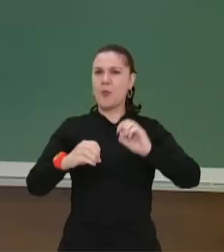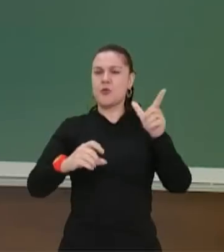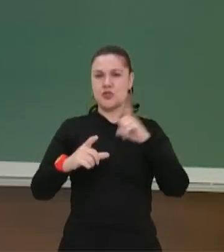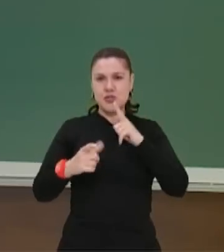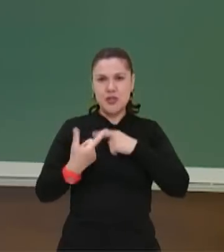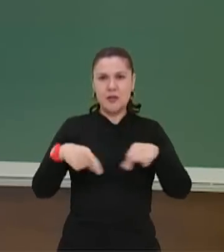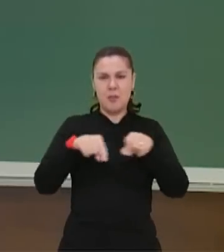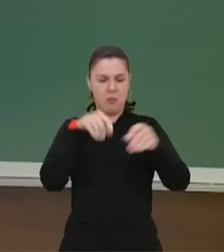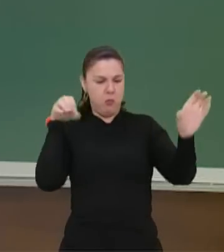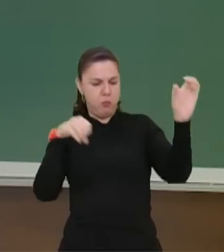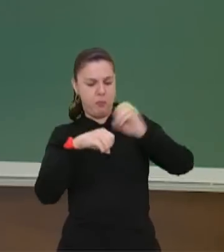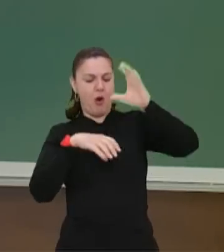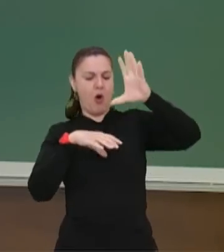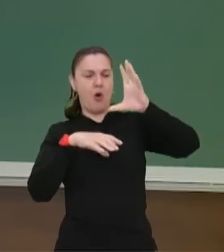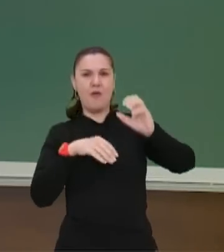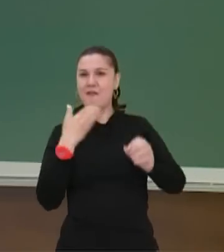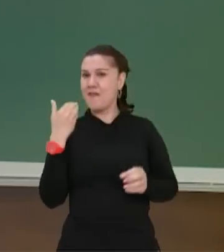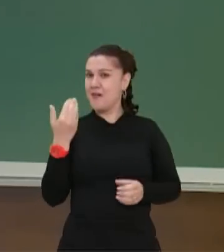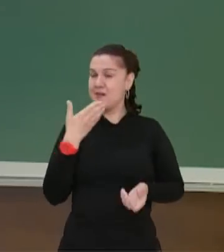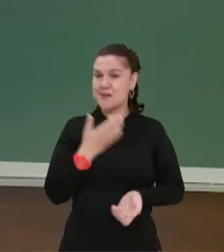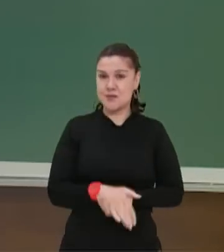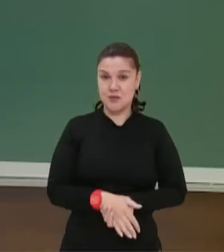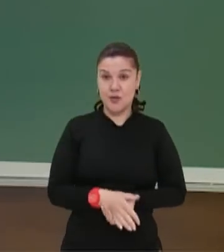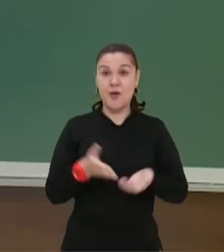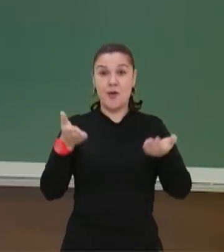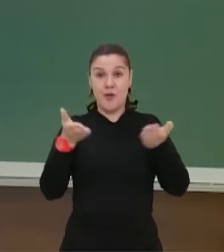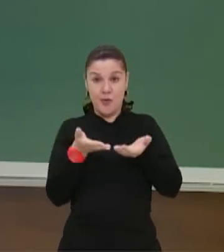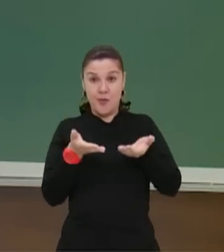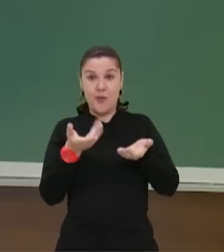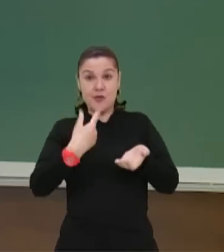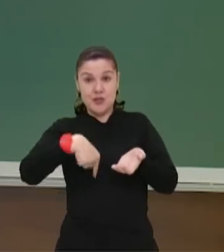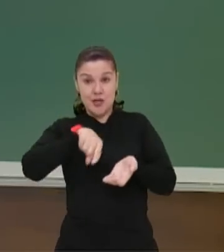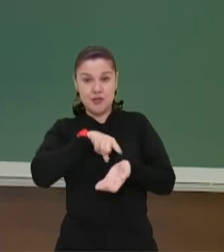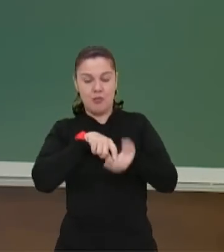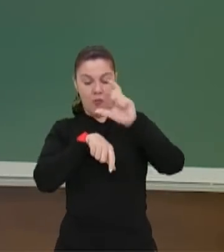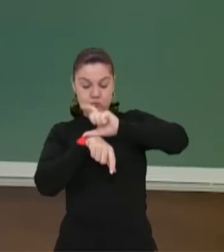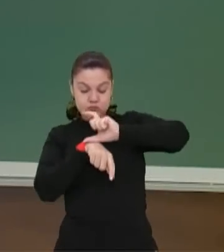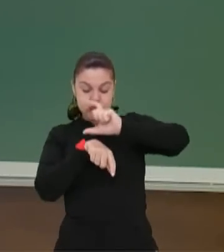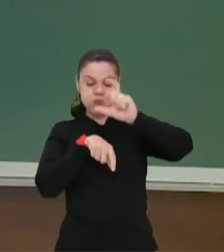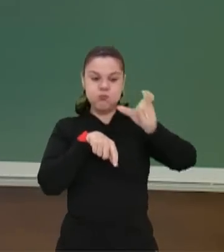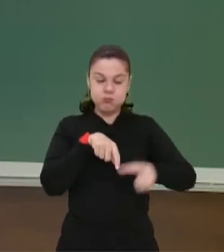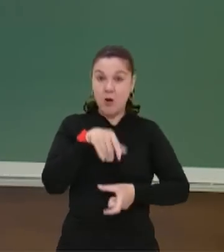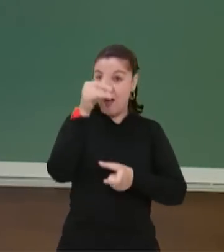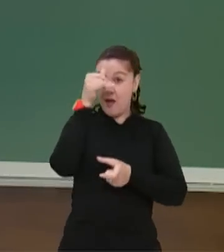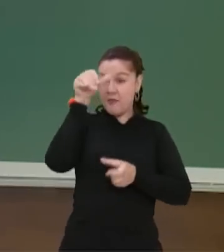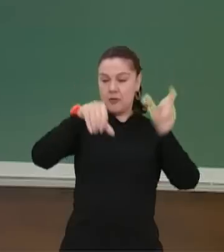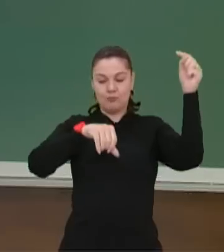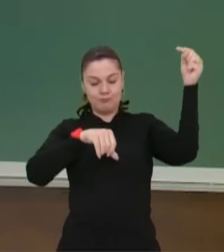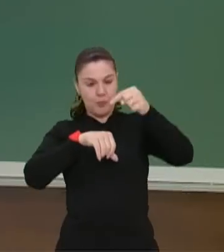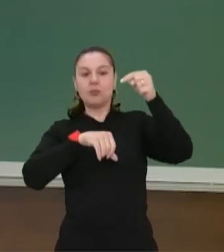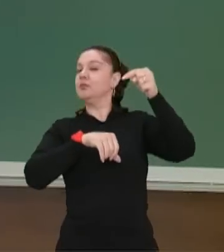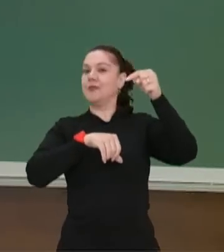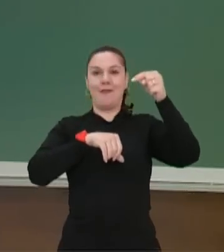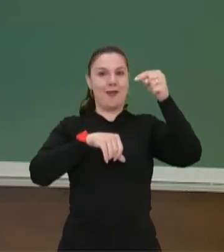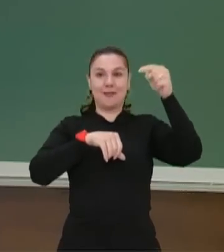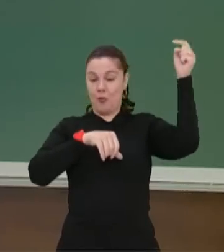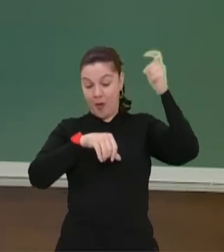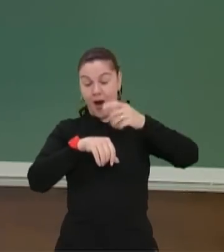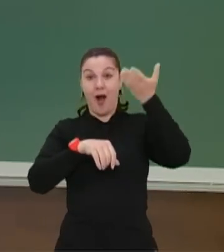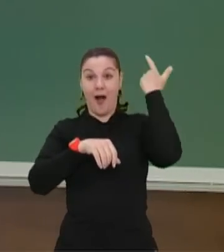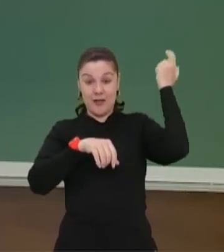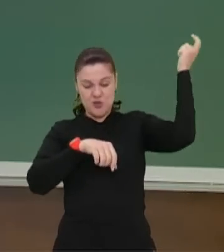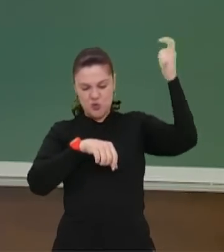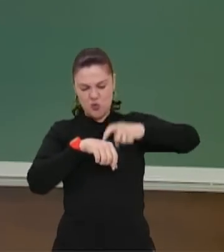meteoritos, se chocavam a Terra facilmente. Hoje nós sabemos que nós temos uma atmosfera mais densa, que não permite que isso aconteça, né? Os meteoros